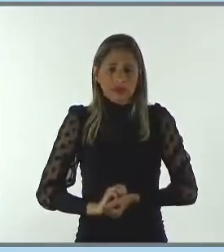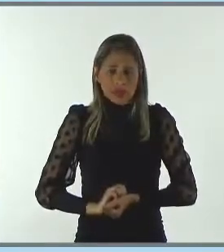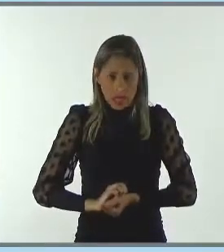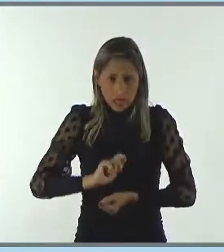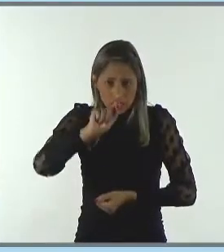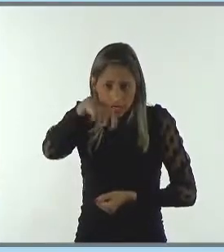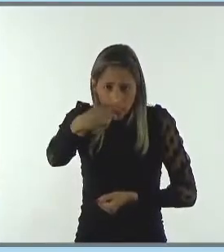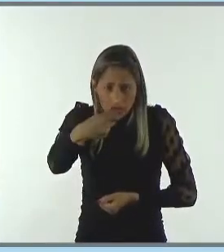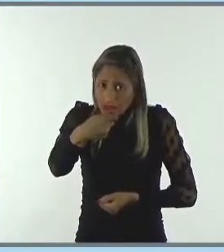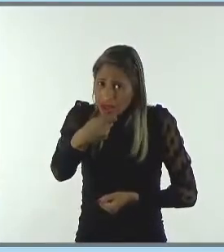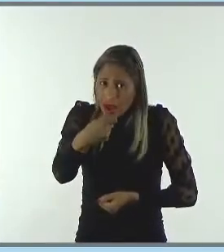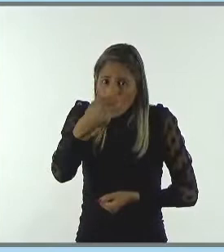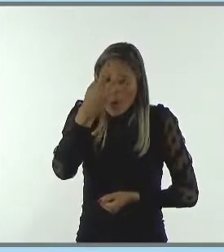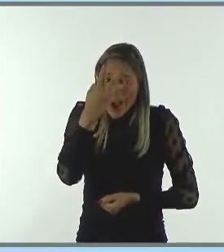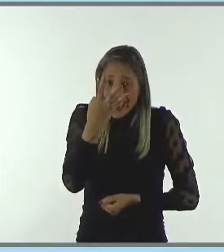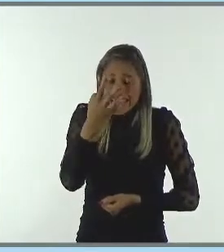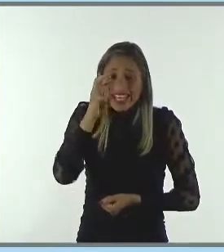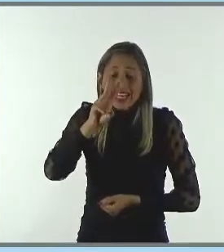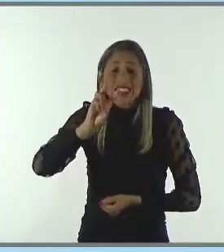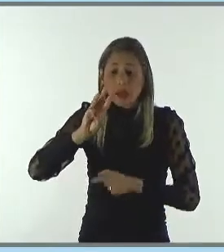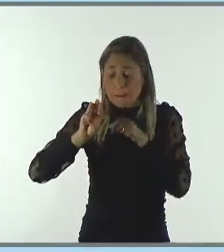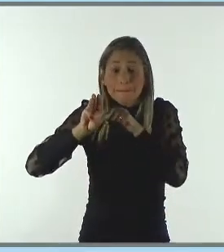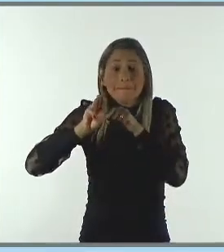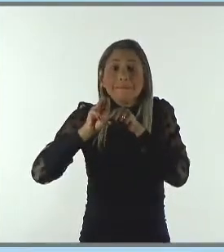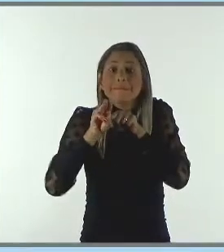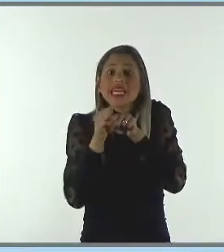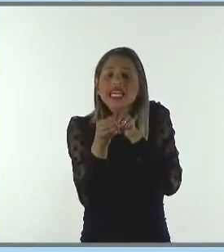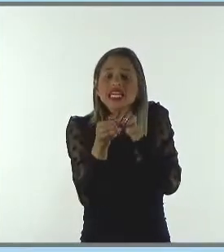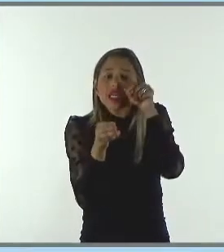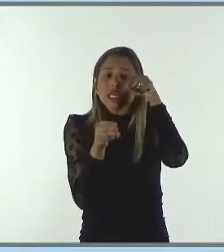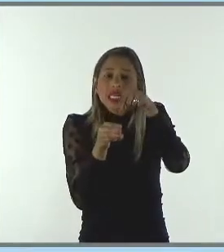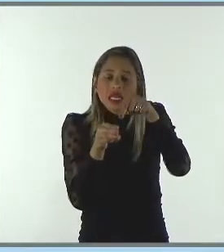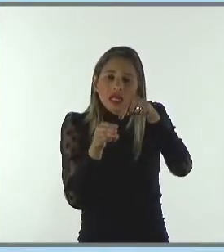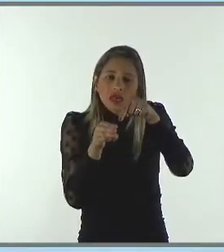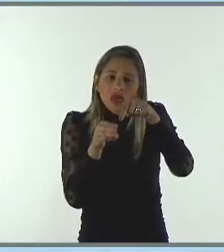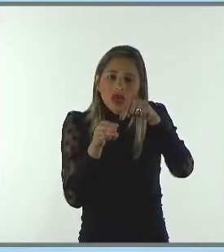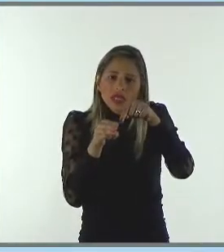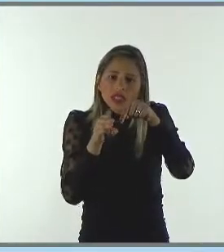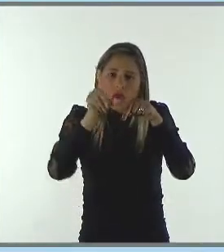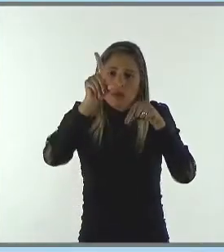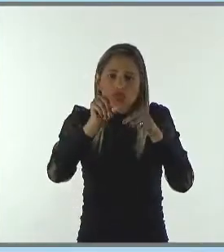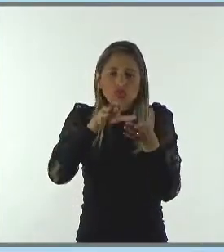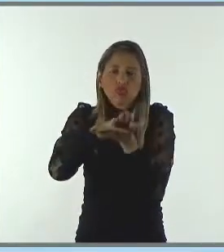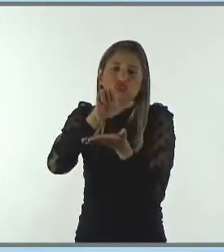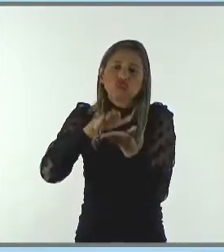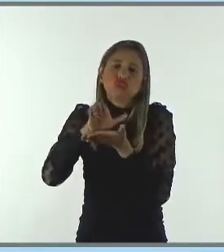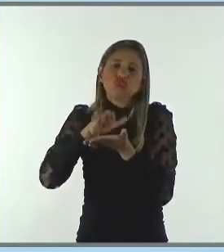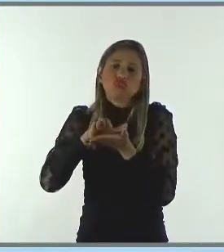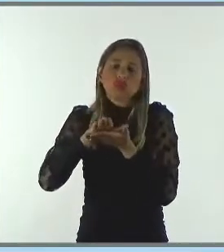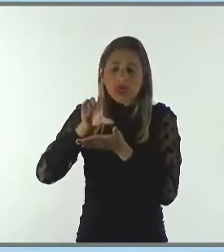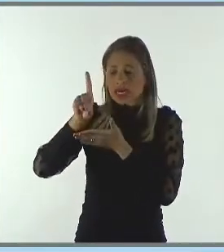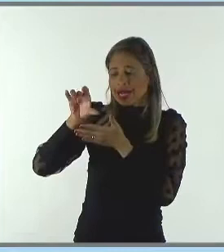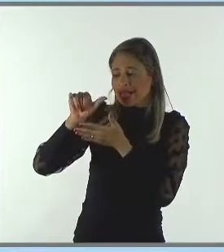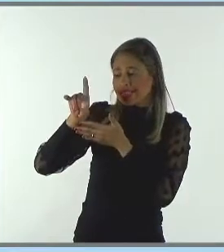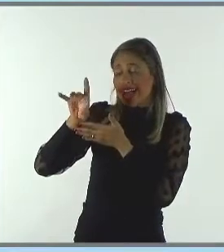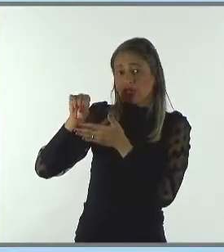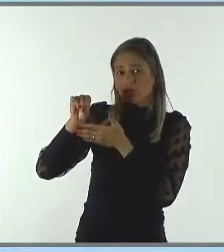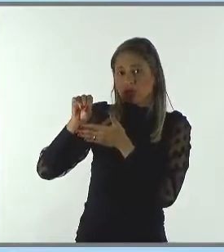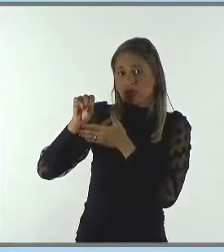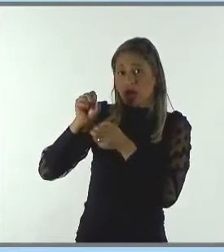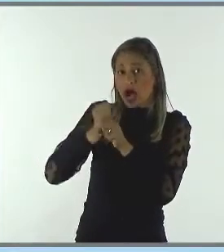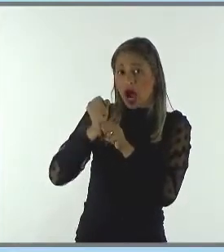né? 43 milhões de livros a menos no processo de impressão. Esses são dados de 2014